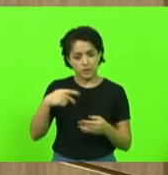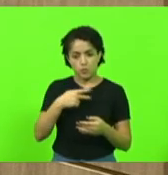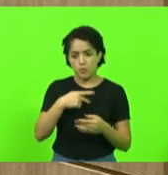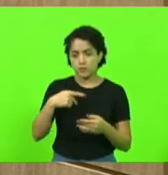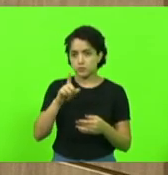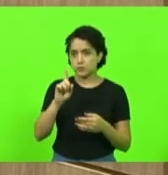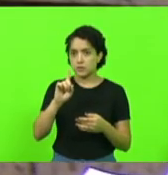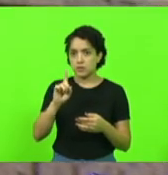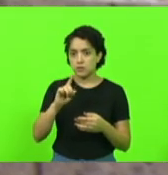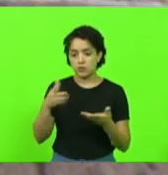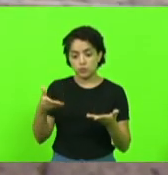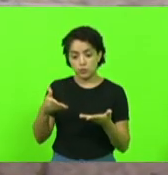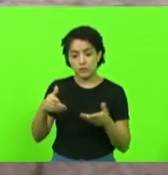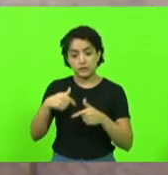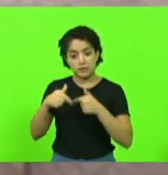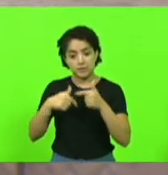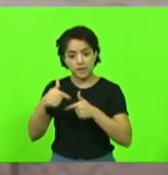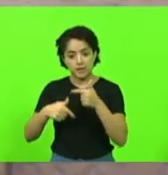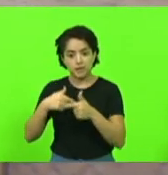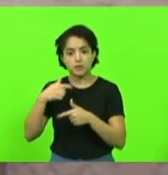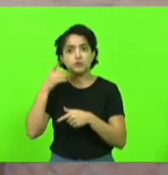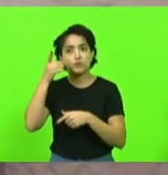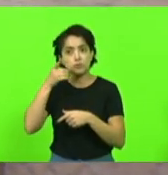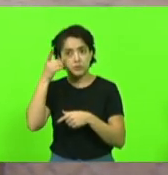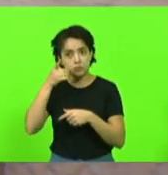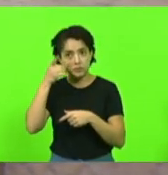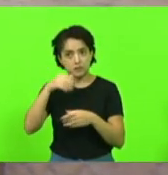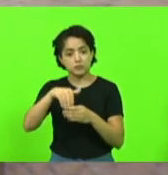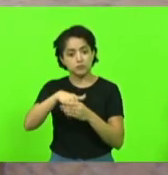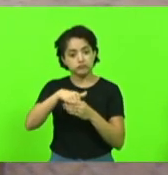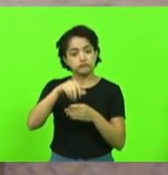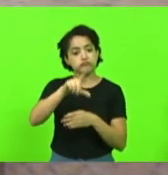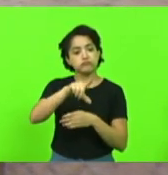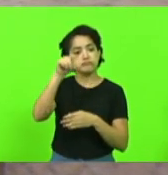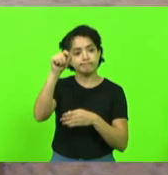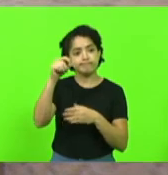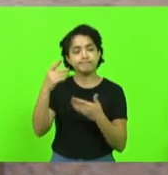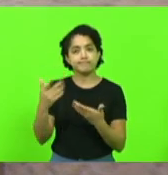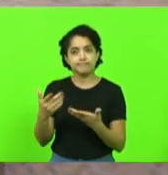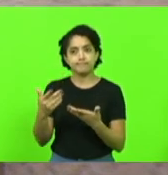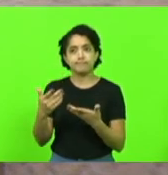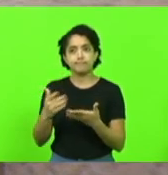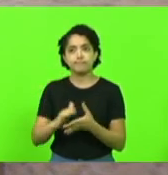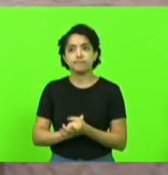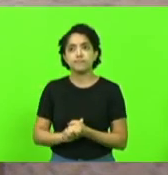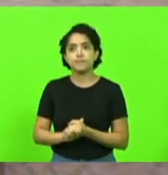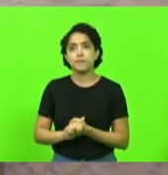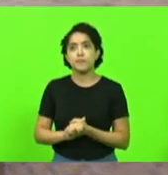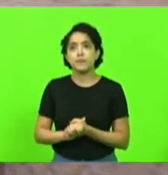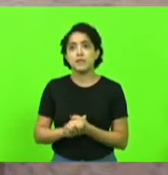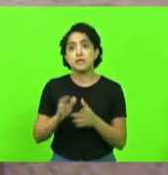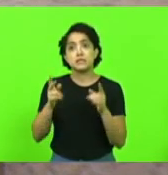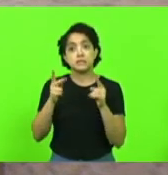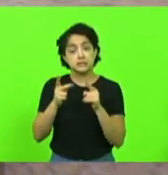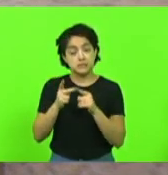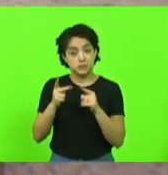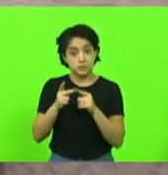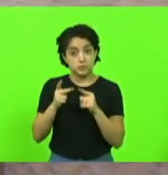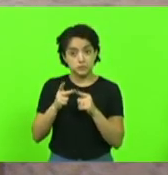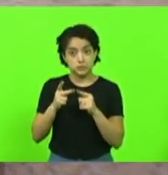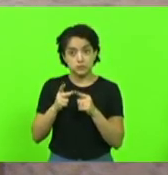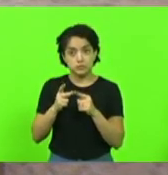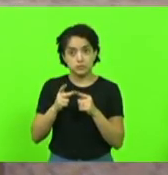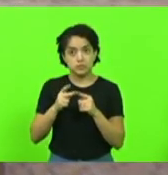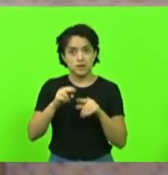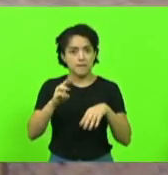deputado, eleito como deputado. Na urna estava deputado Ismael. Segundo,